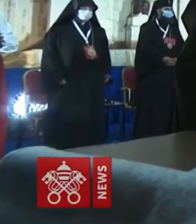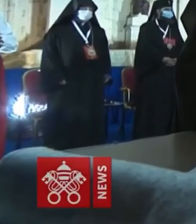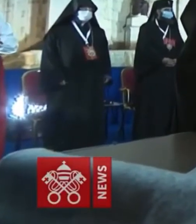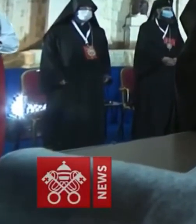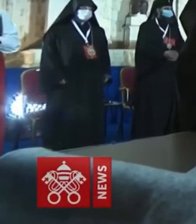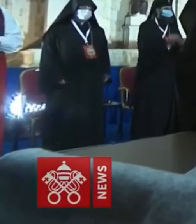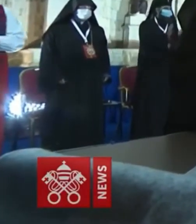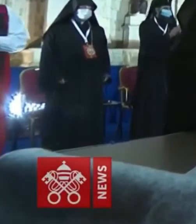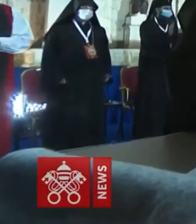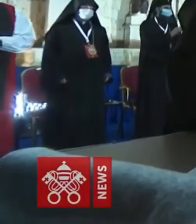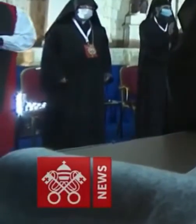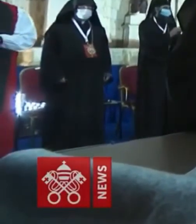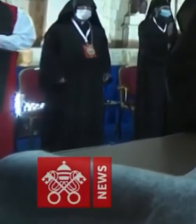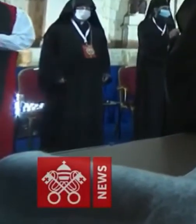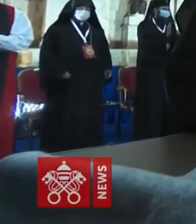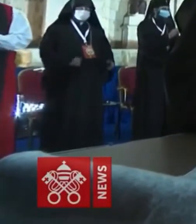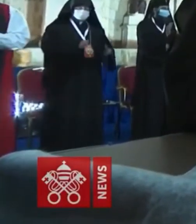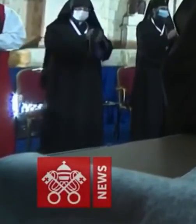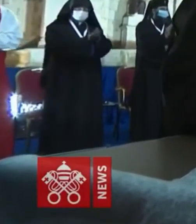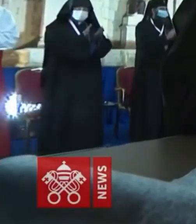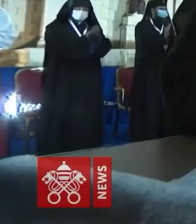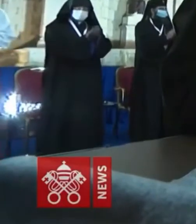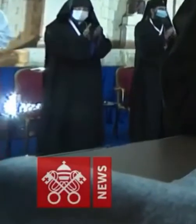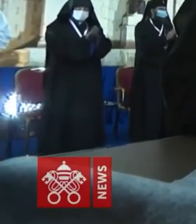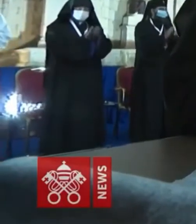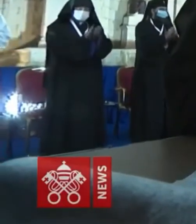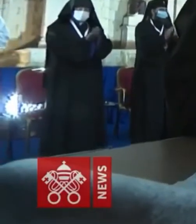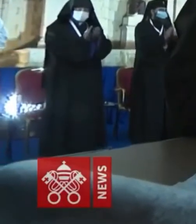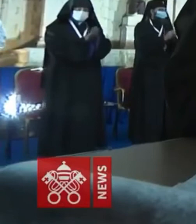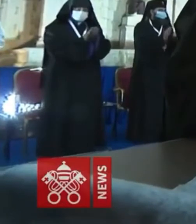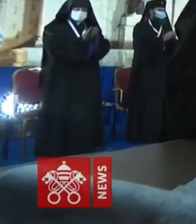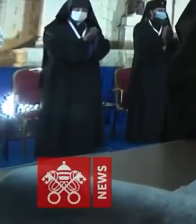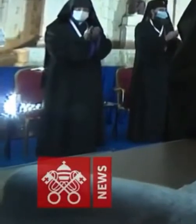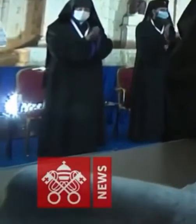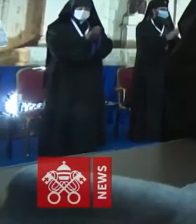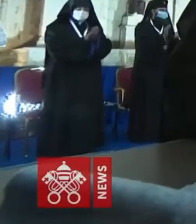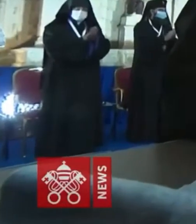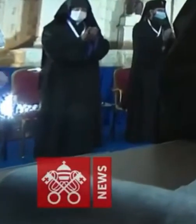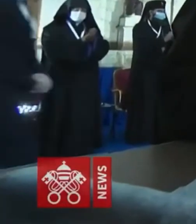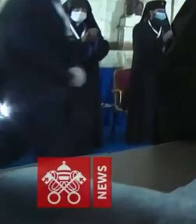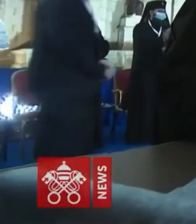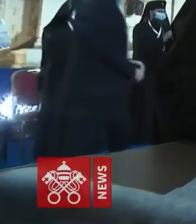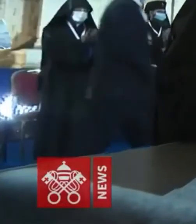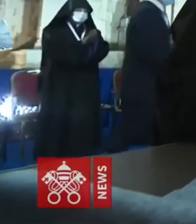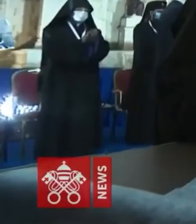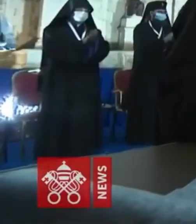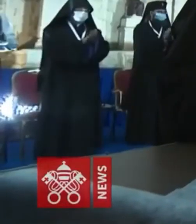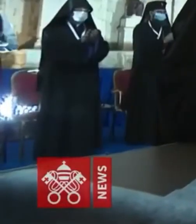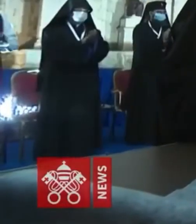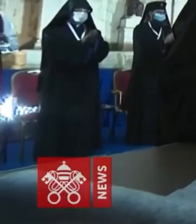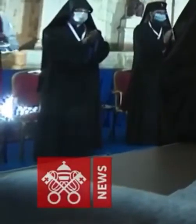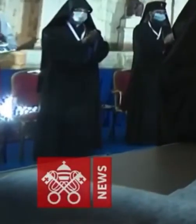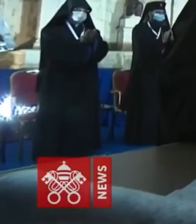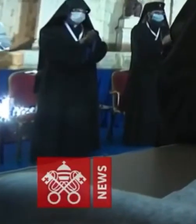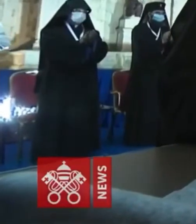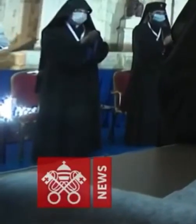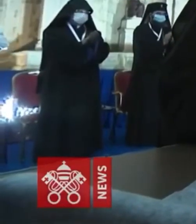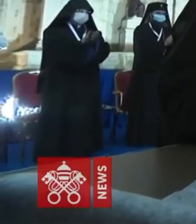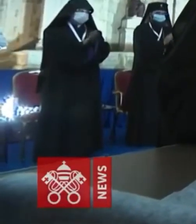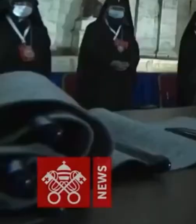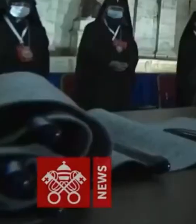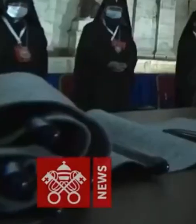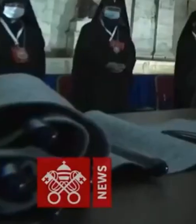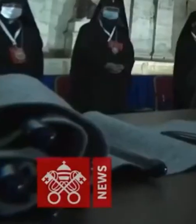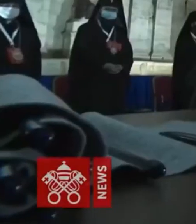assinando esse acordo, sabe o que eles estão fazendo? Eles estão dizendo: vamos viver em paz. Eu respeito a sua religião e